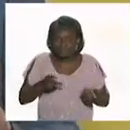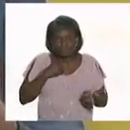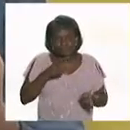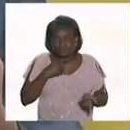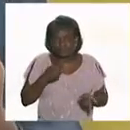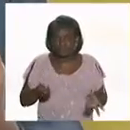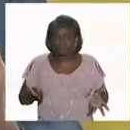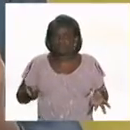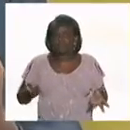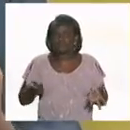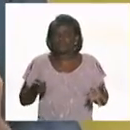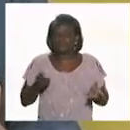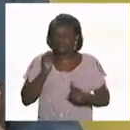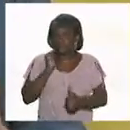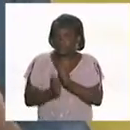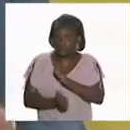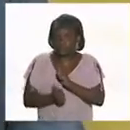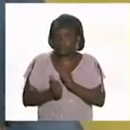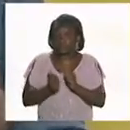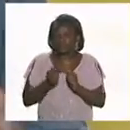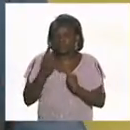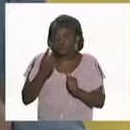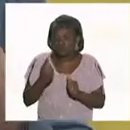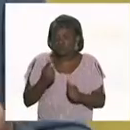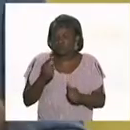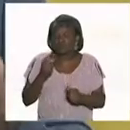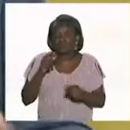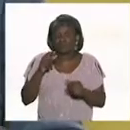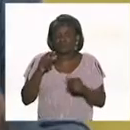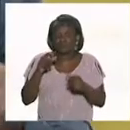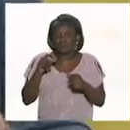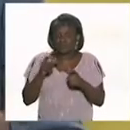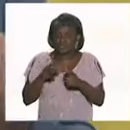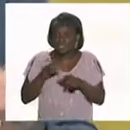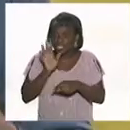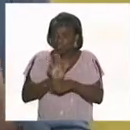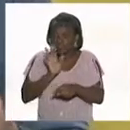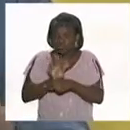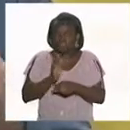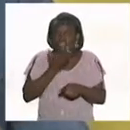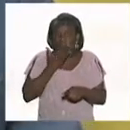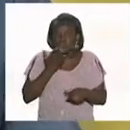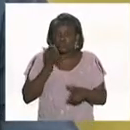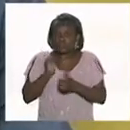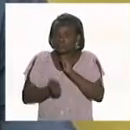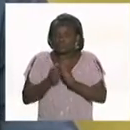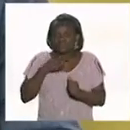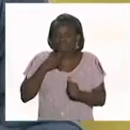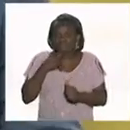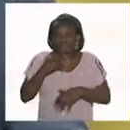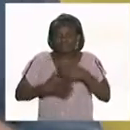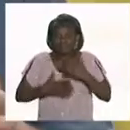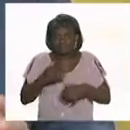sedes. O futebol foi um elemento, foi um componente para diversos desses clubes não conseguir